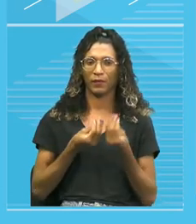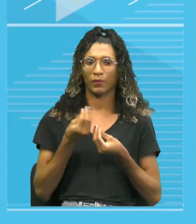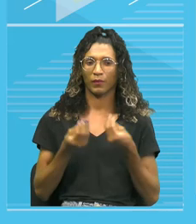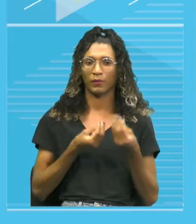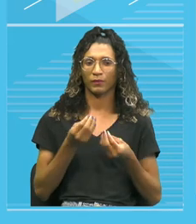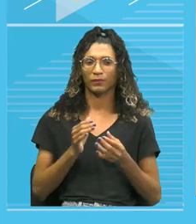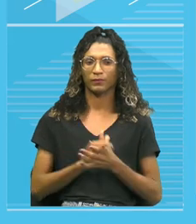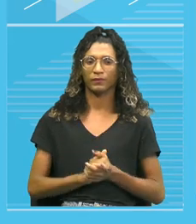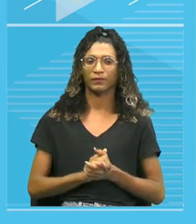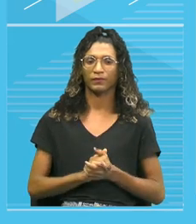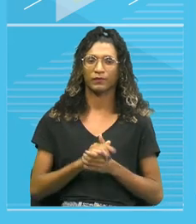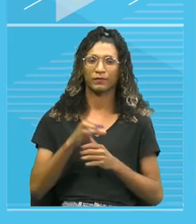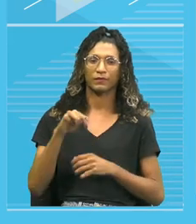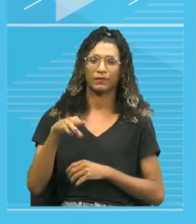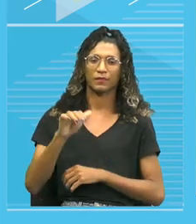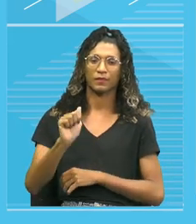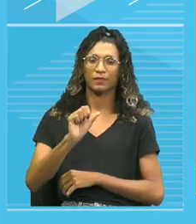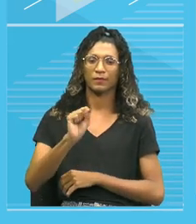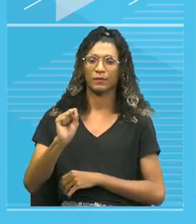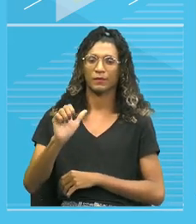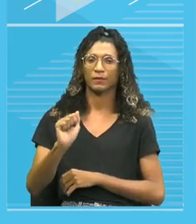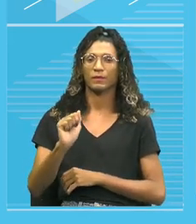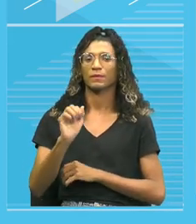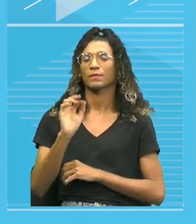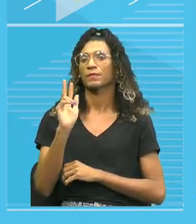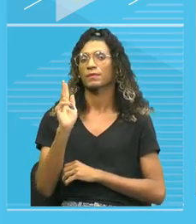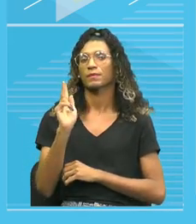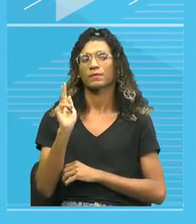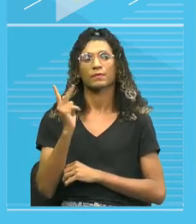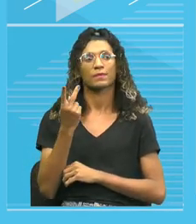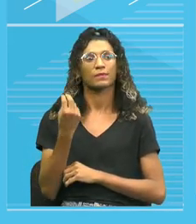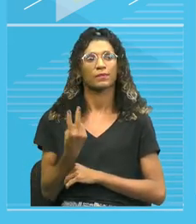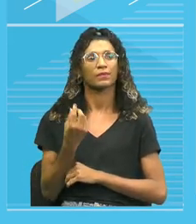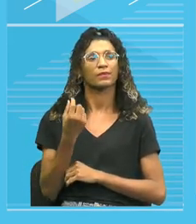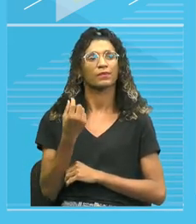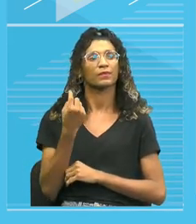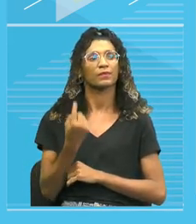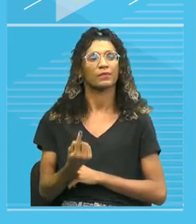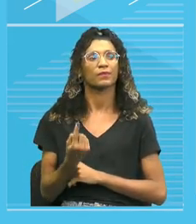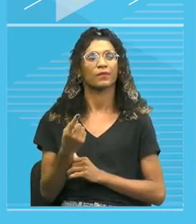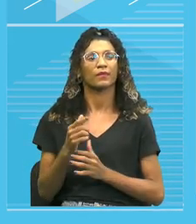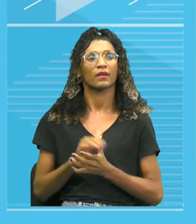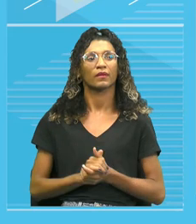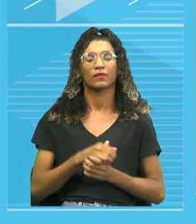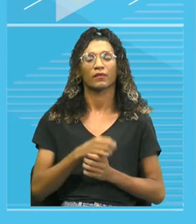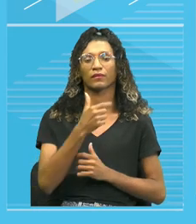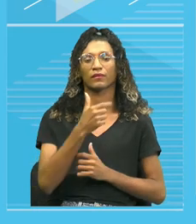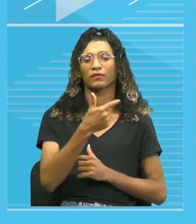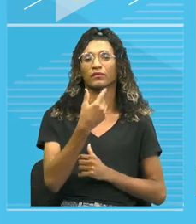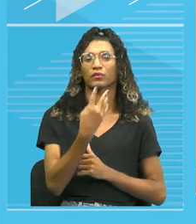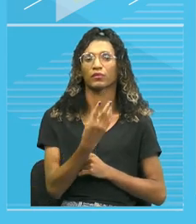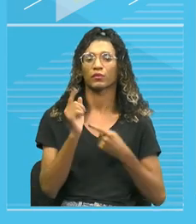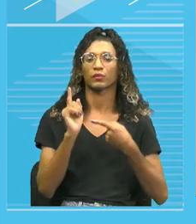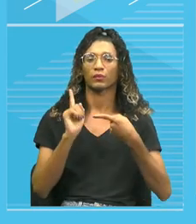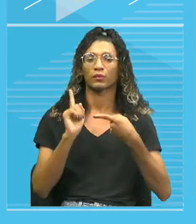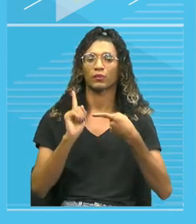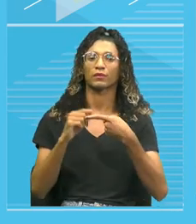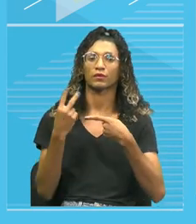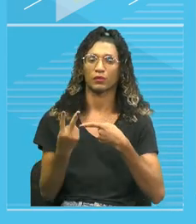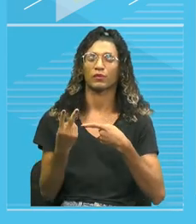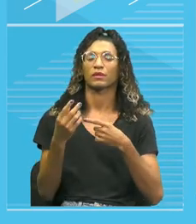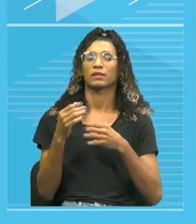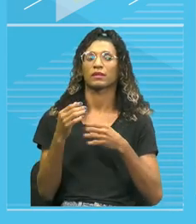a massa do hidrogênio é 1 como tem dois hidrogênios 24 + 2 fica 26 então eu já